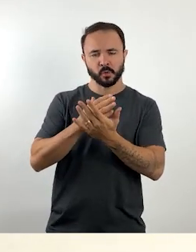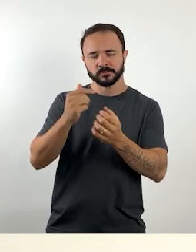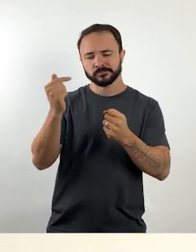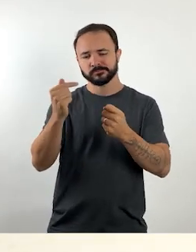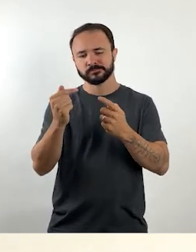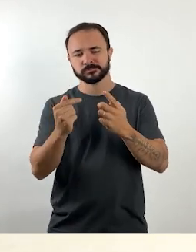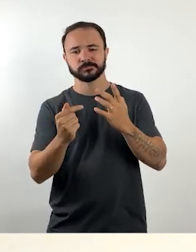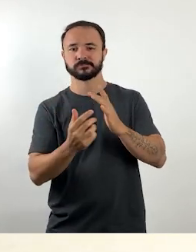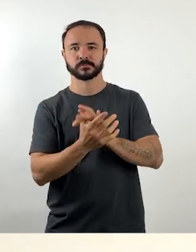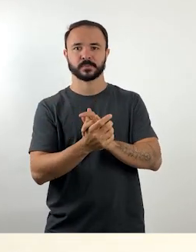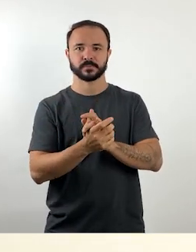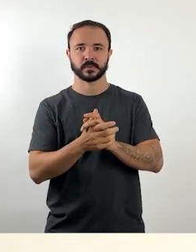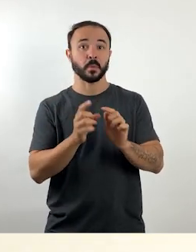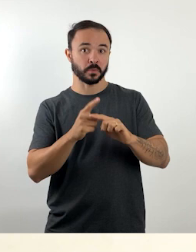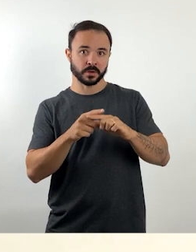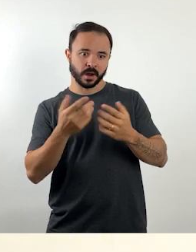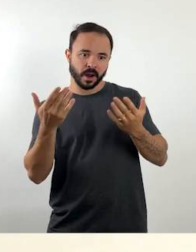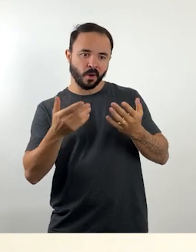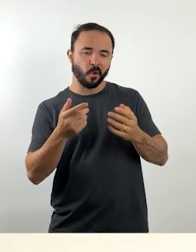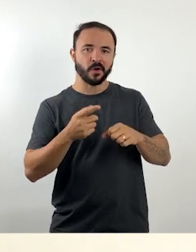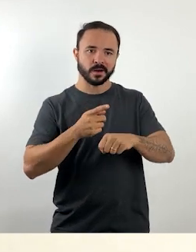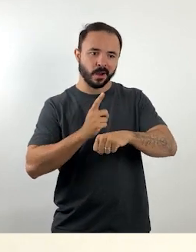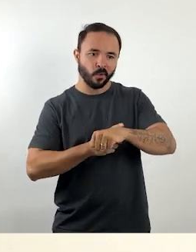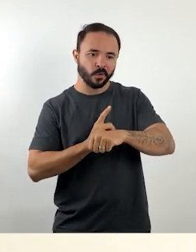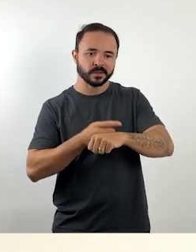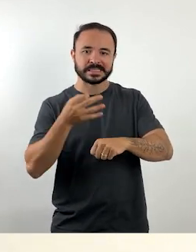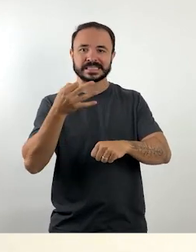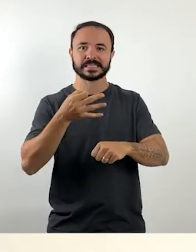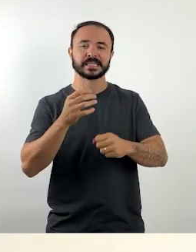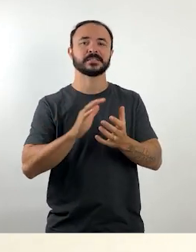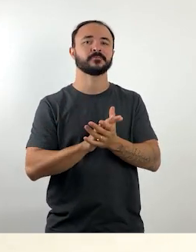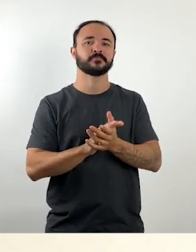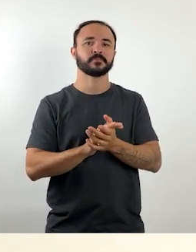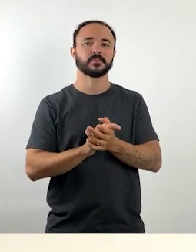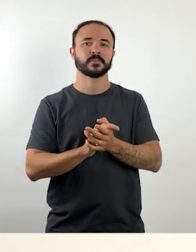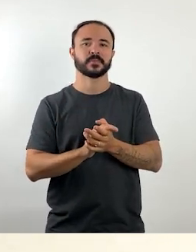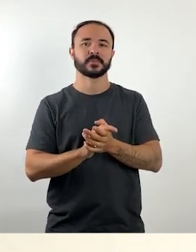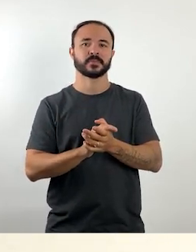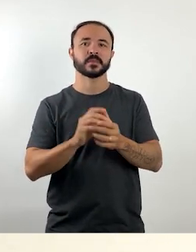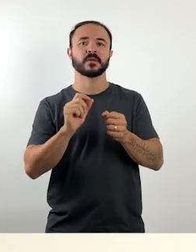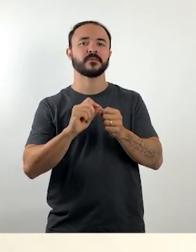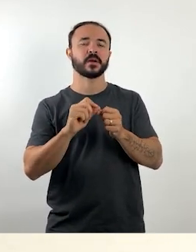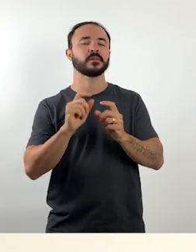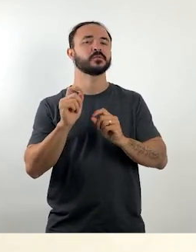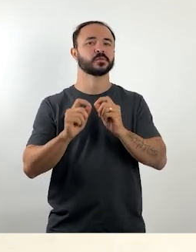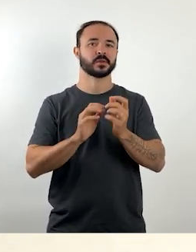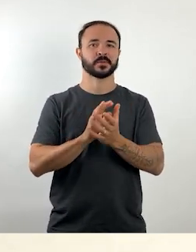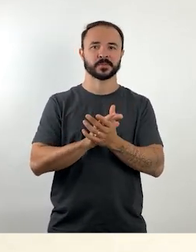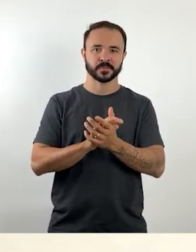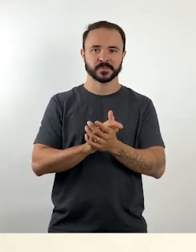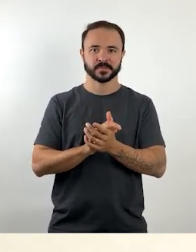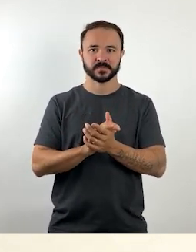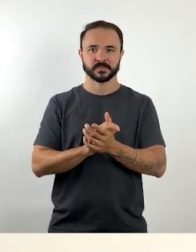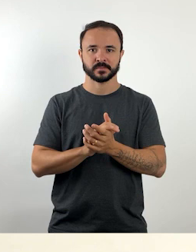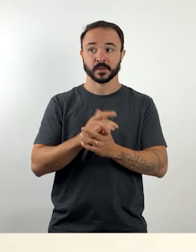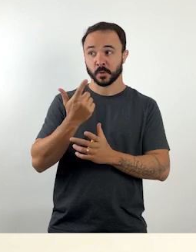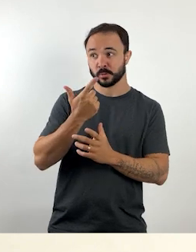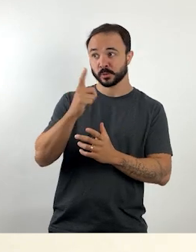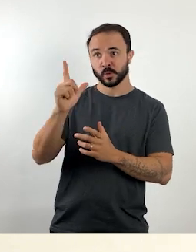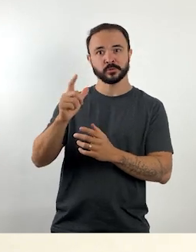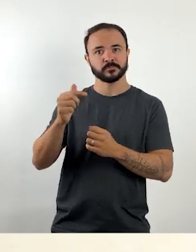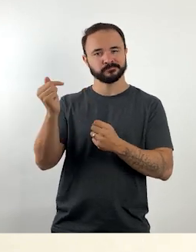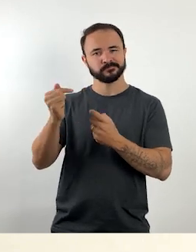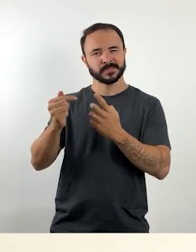pinos, porque agora é o momento em que eu vou colocar aqui o restante da